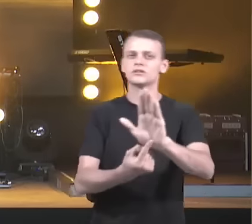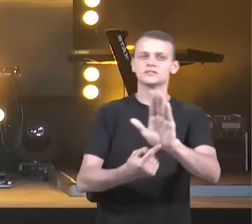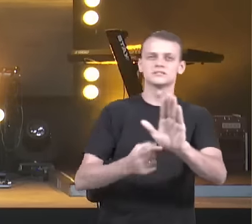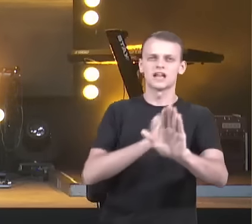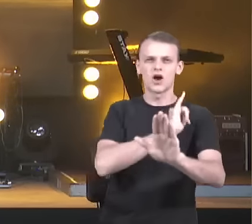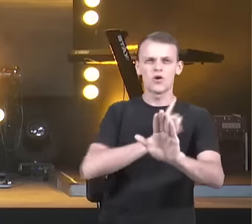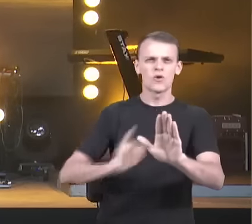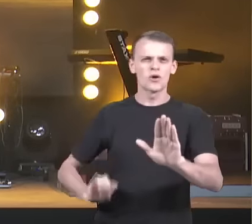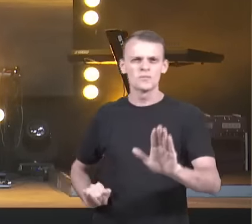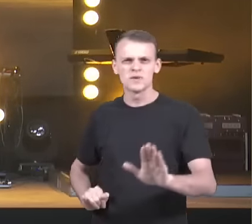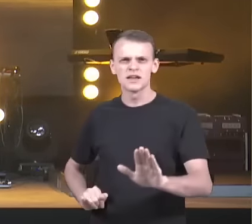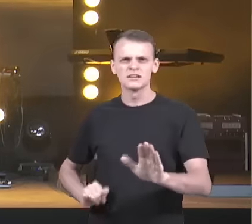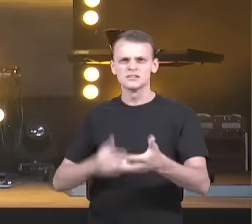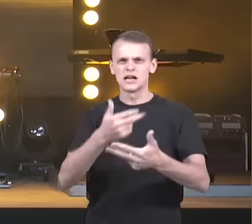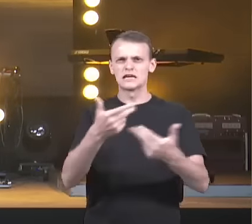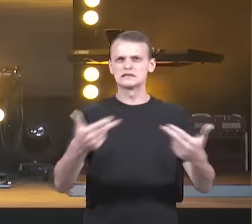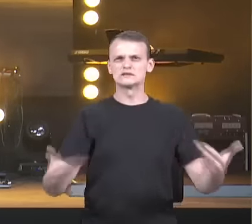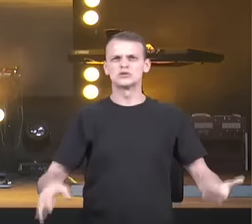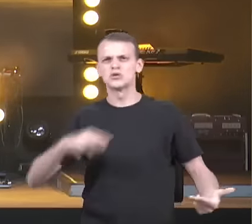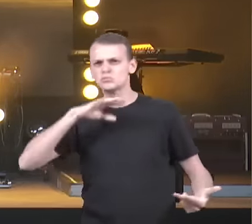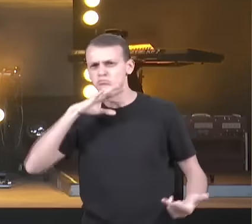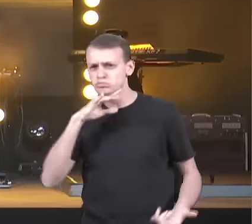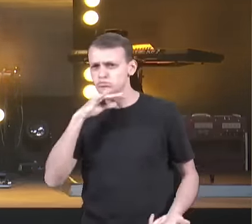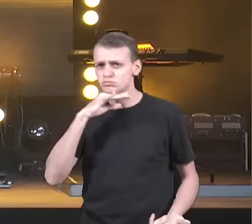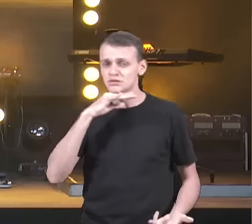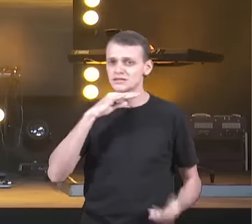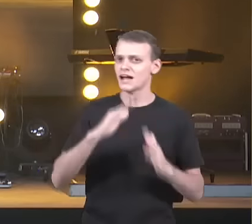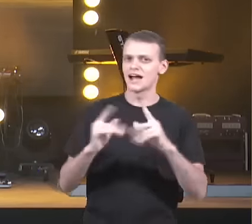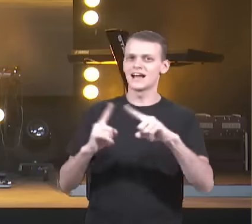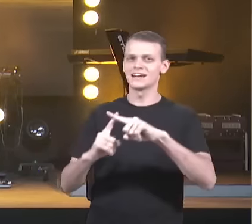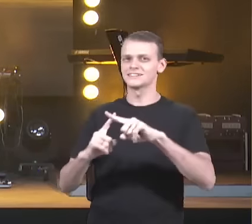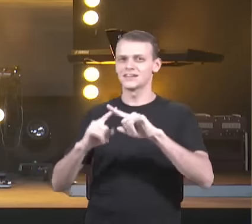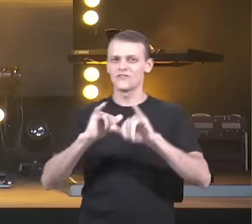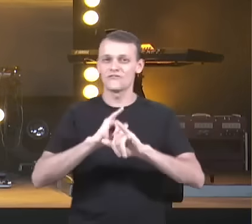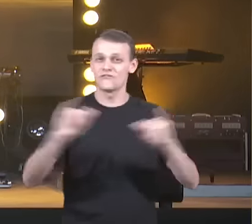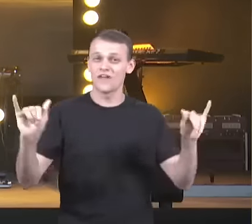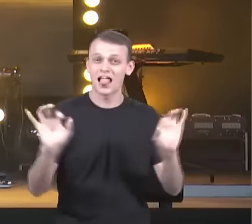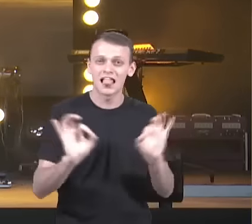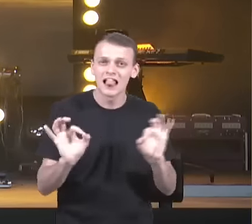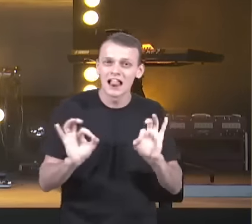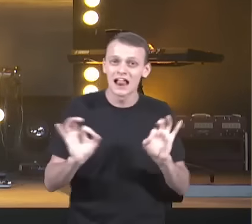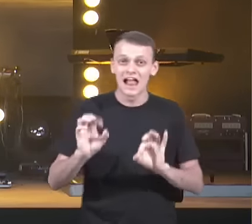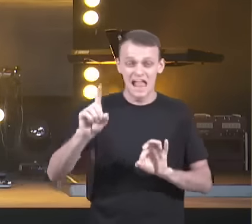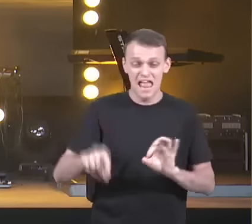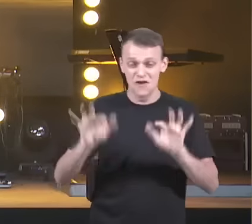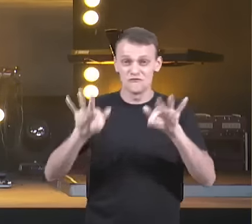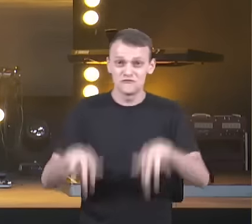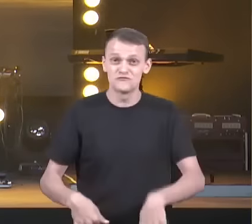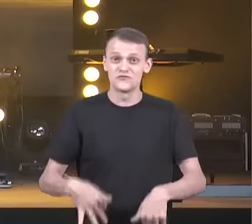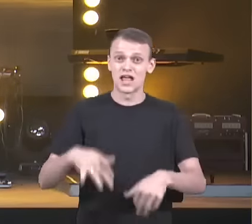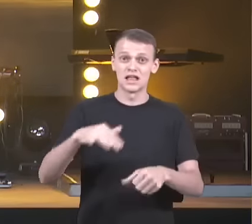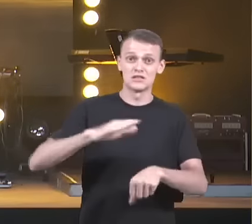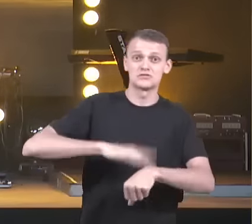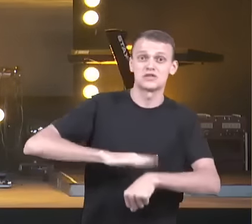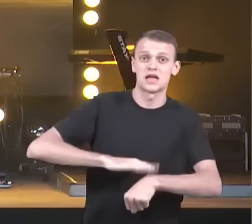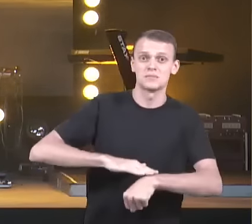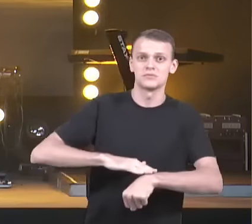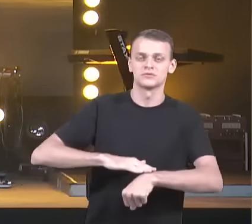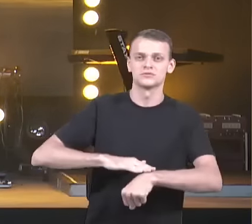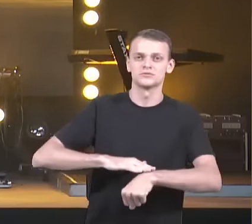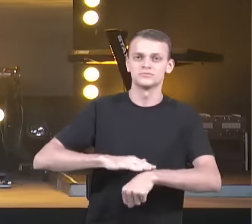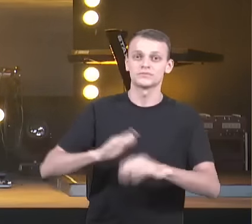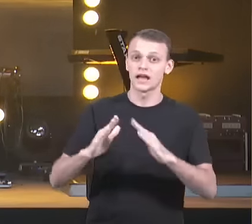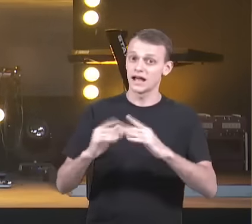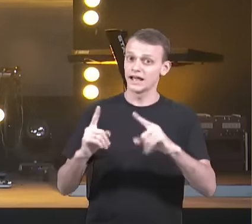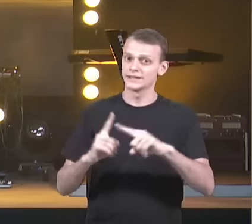práticas abomináveis. A igreja não dizia: é o fim dos tempos. Ela simplesmente se levantou